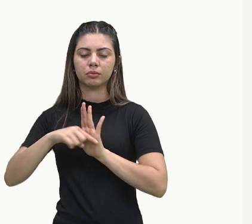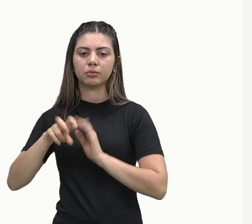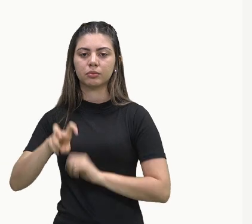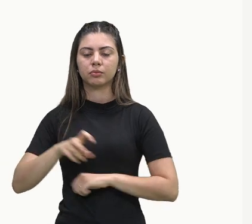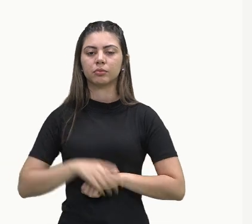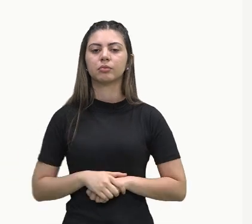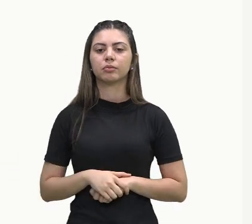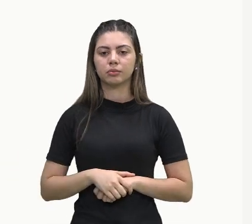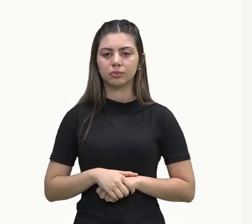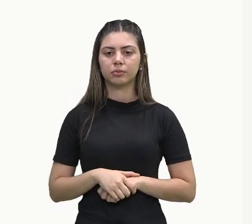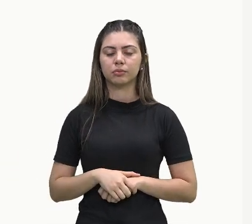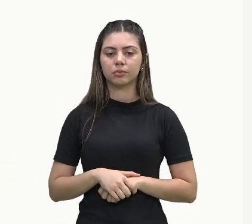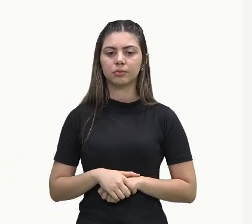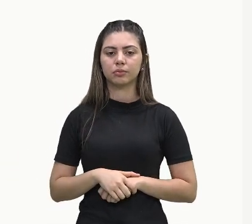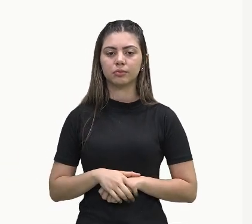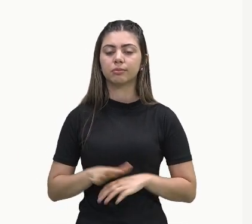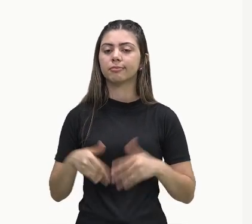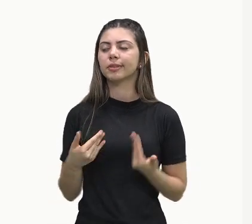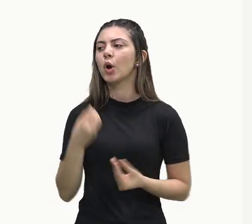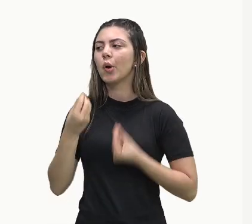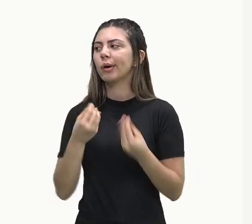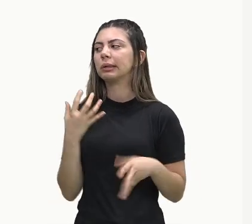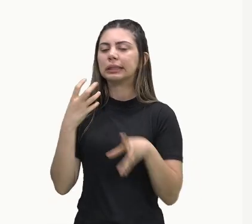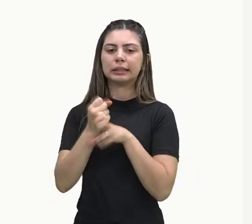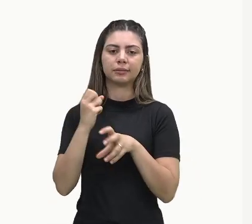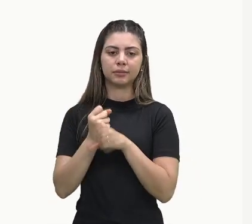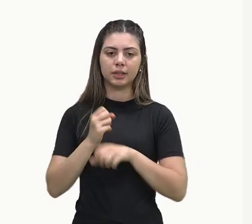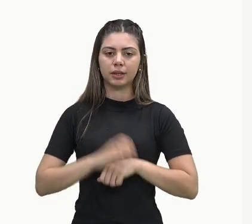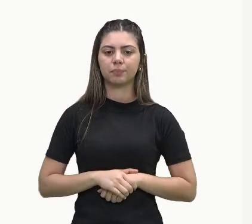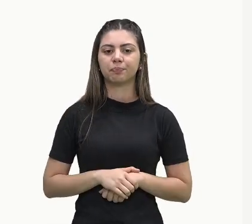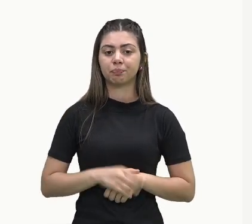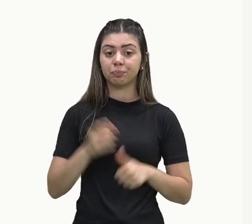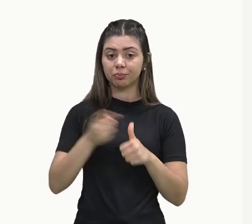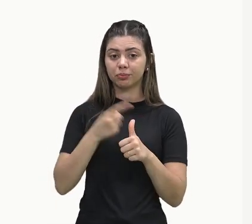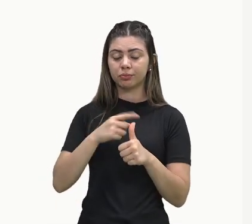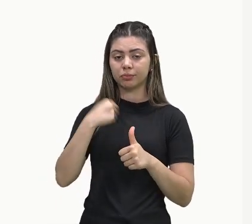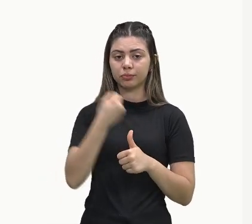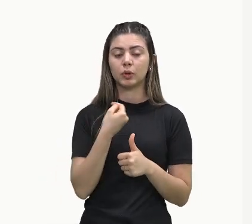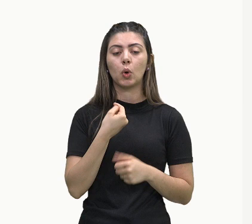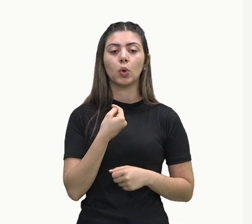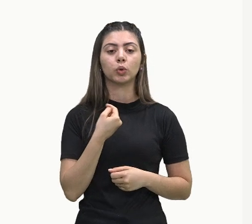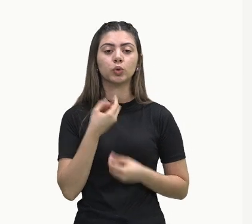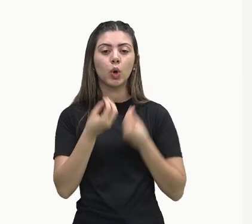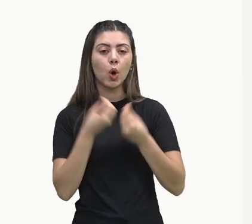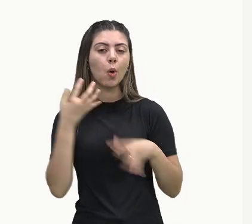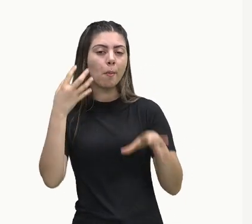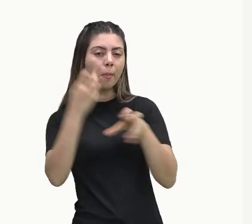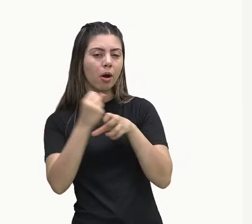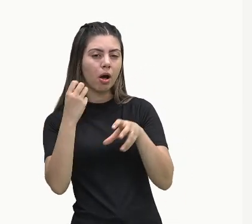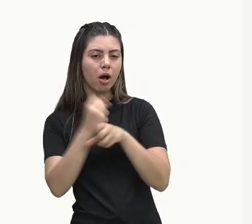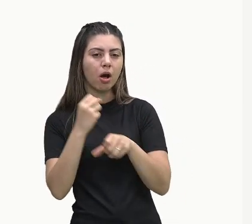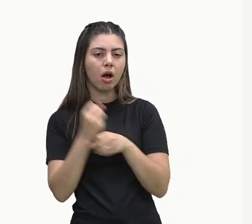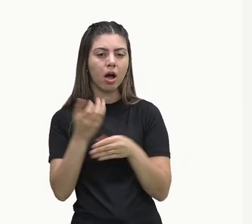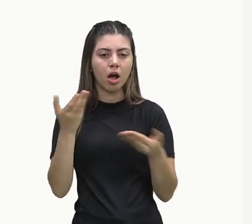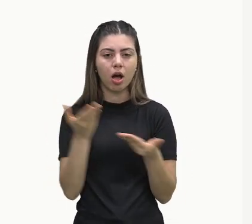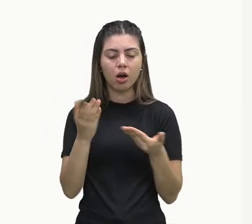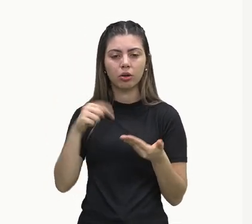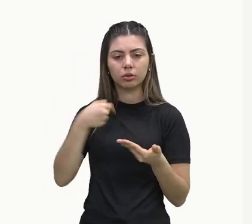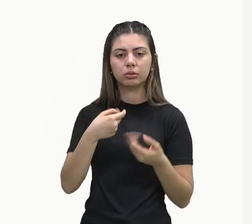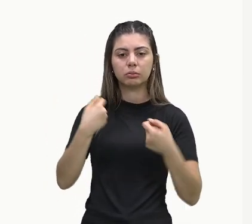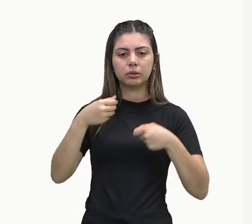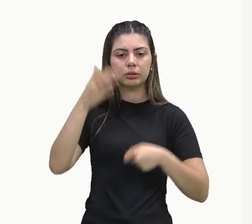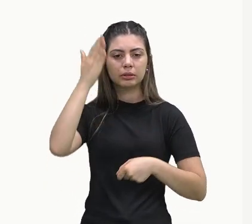bem então como é que nós vamos fazer isso daqui primeiramente vamos calcular aí o nosso coeficiente